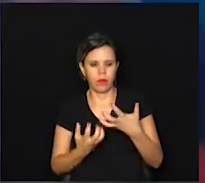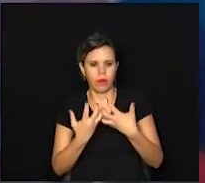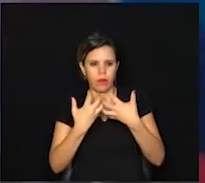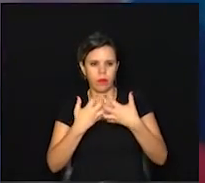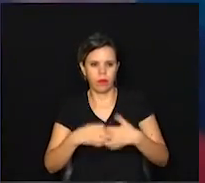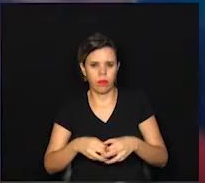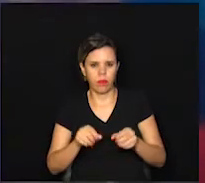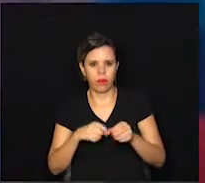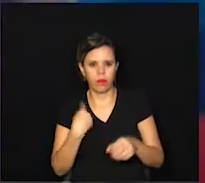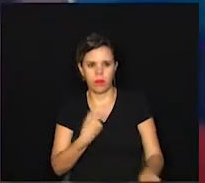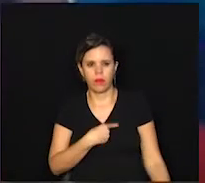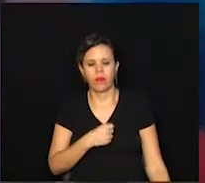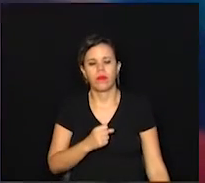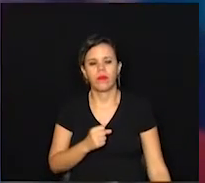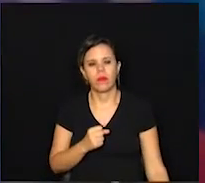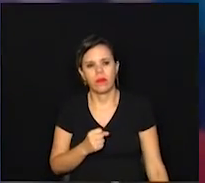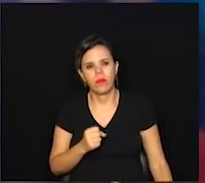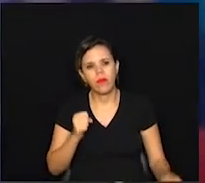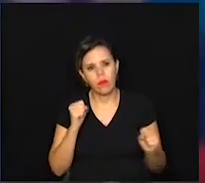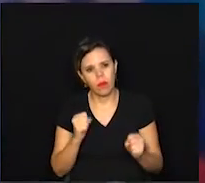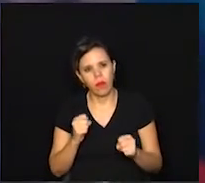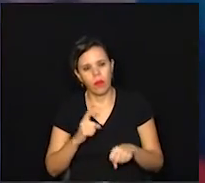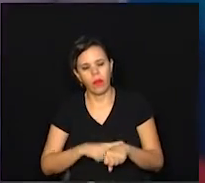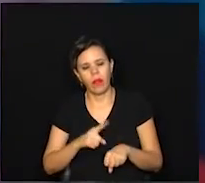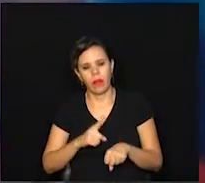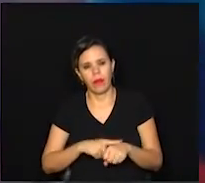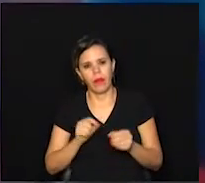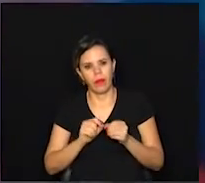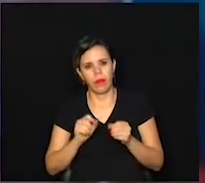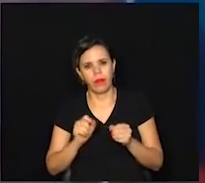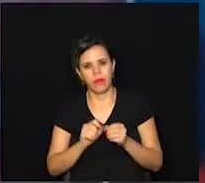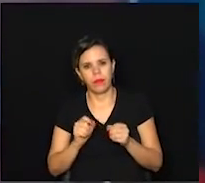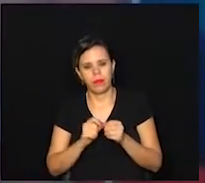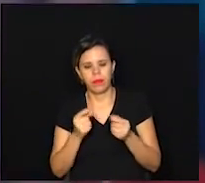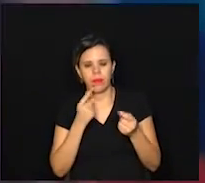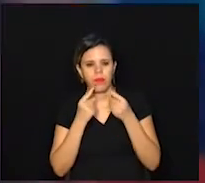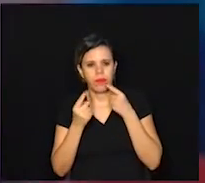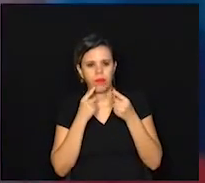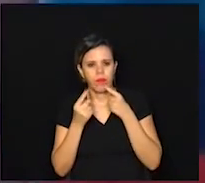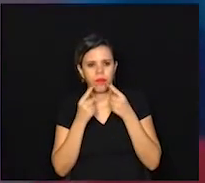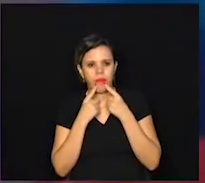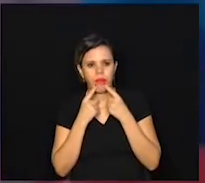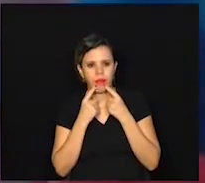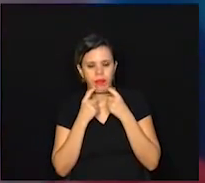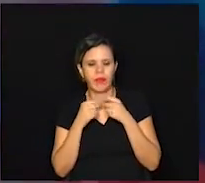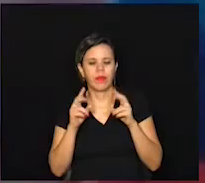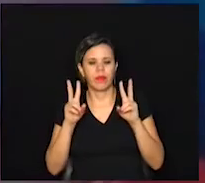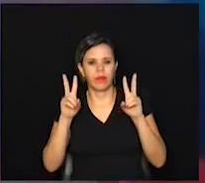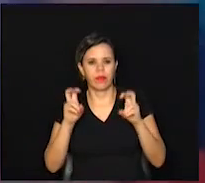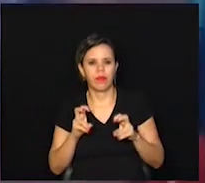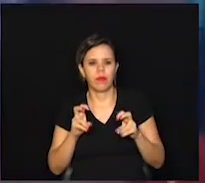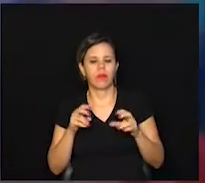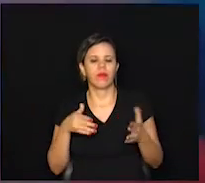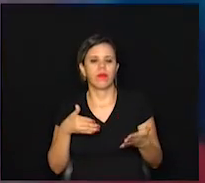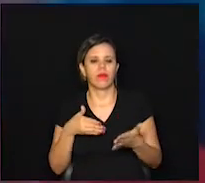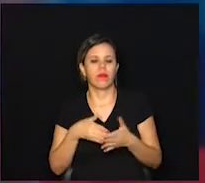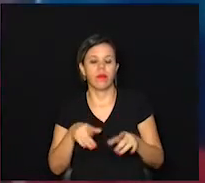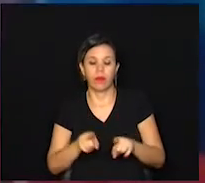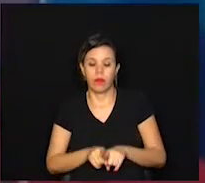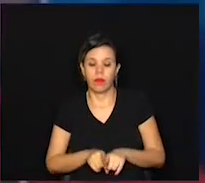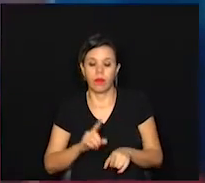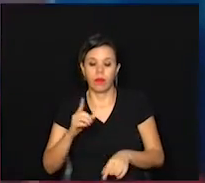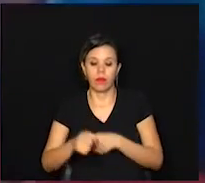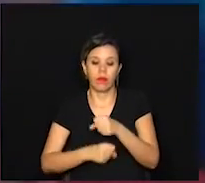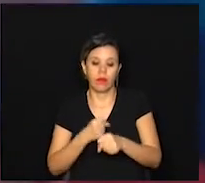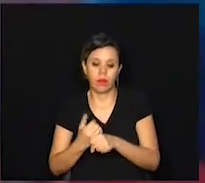que a gente pode, nesse momento, fazer os diálogos com essas limitações e, quem sabe, ano que